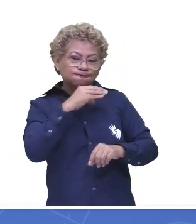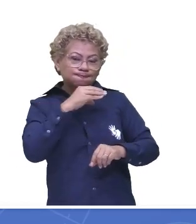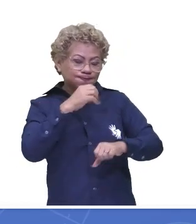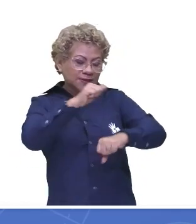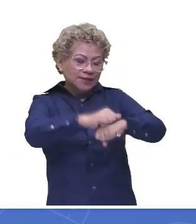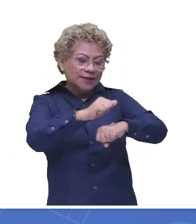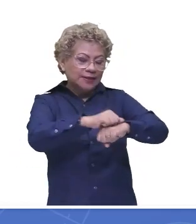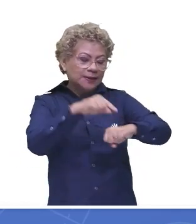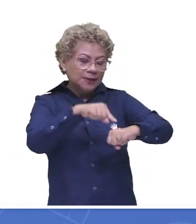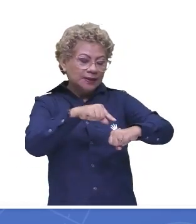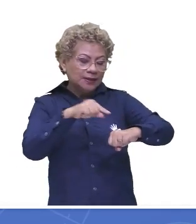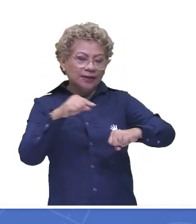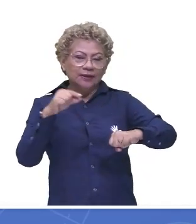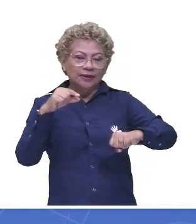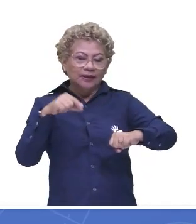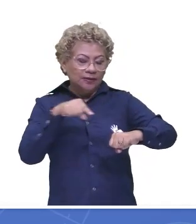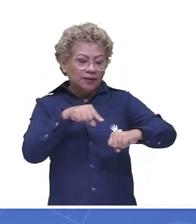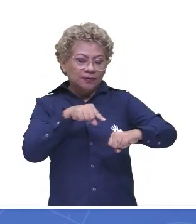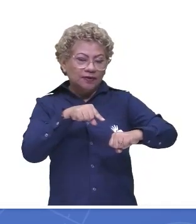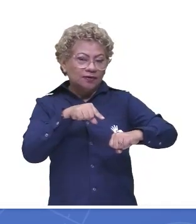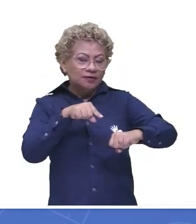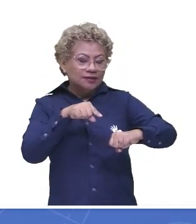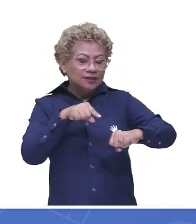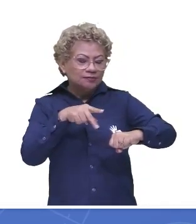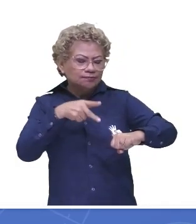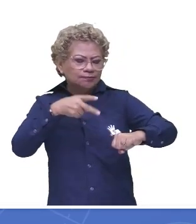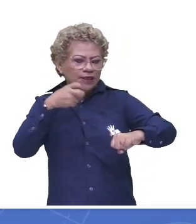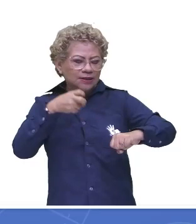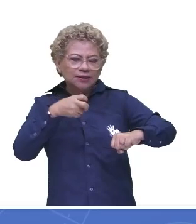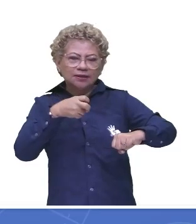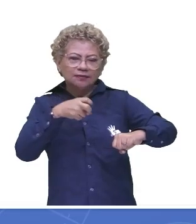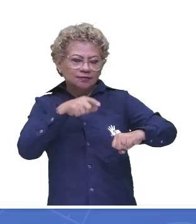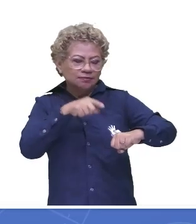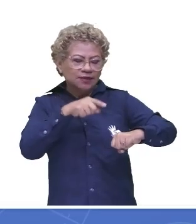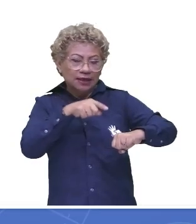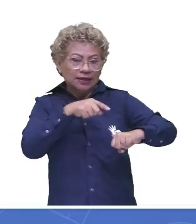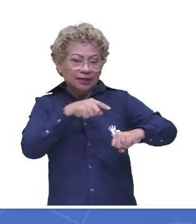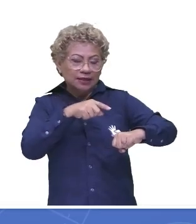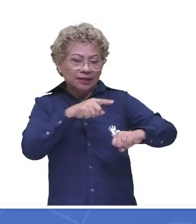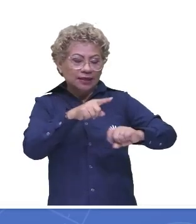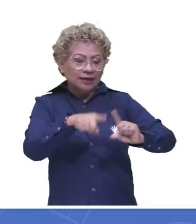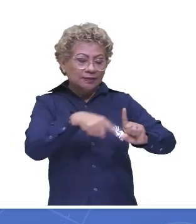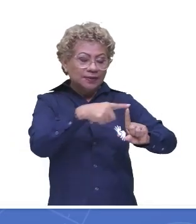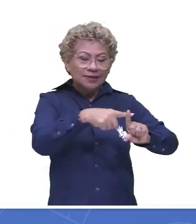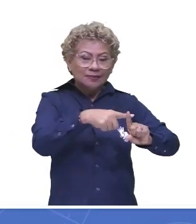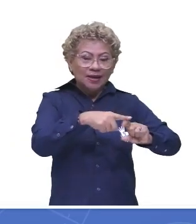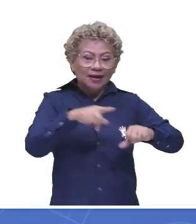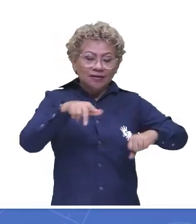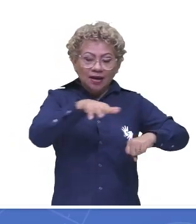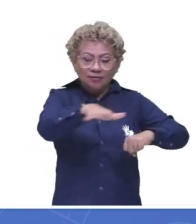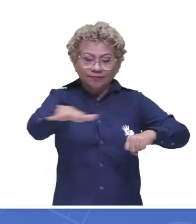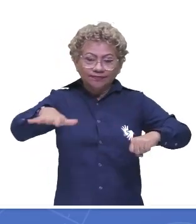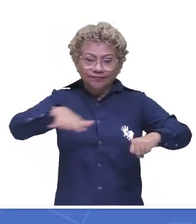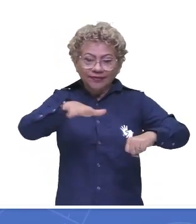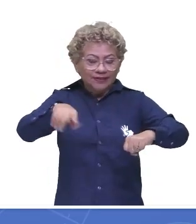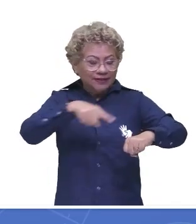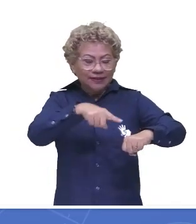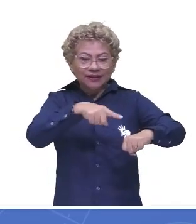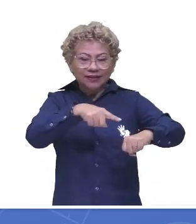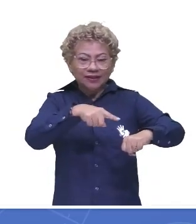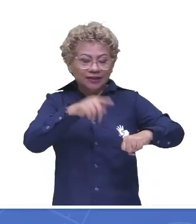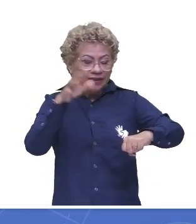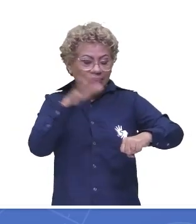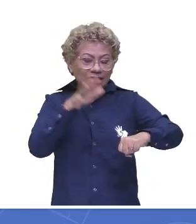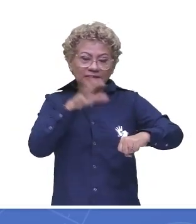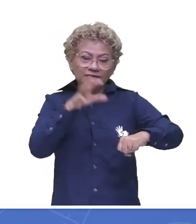A quantidade de calor do gelo, lá, quando eu for calcular, é positiva. Mas a do meio ambiente, que está cedendo calor,